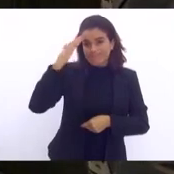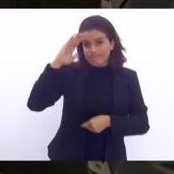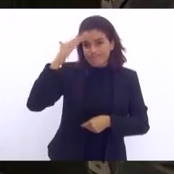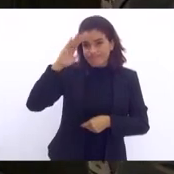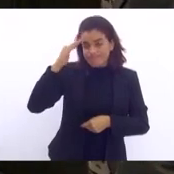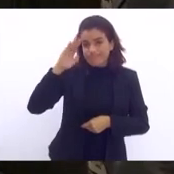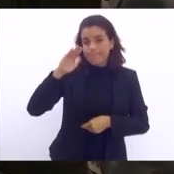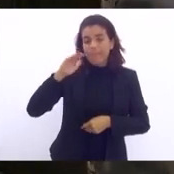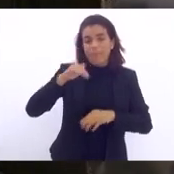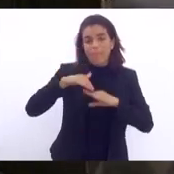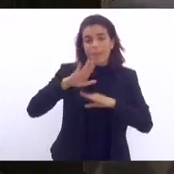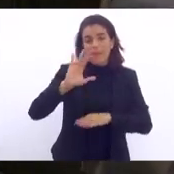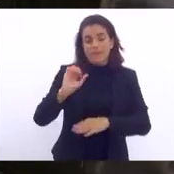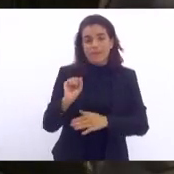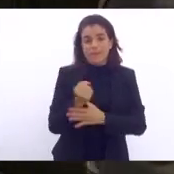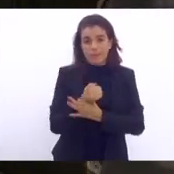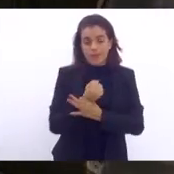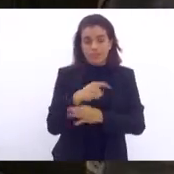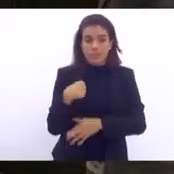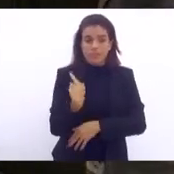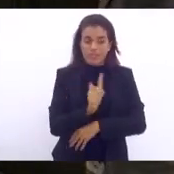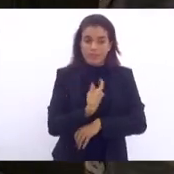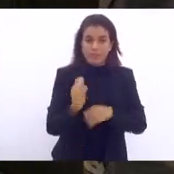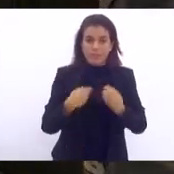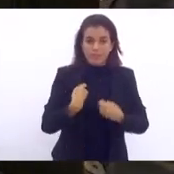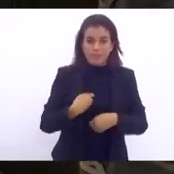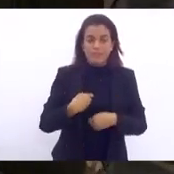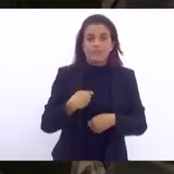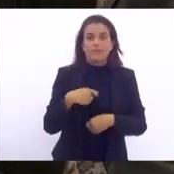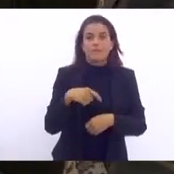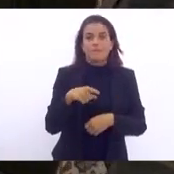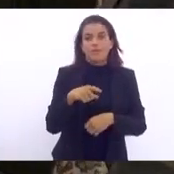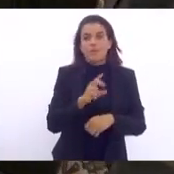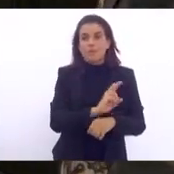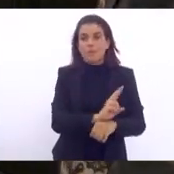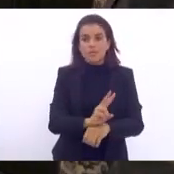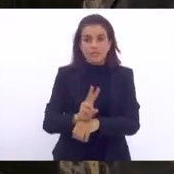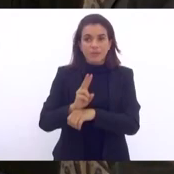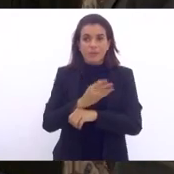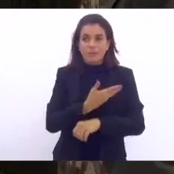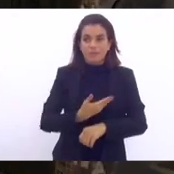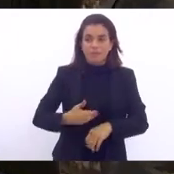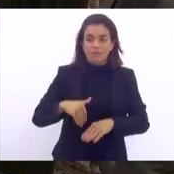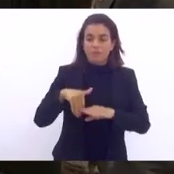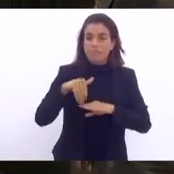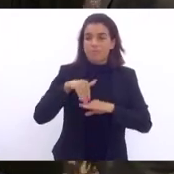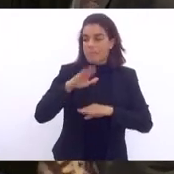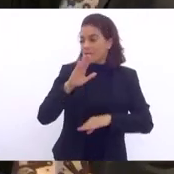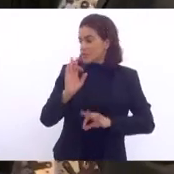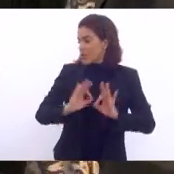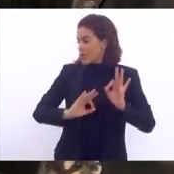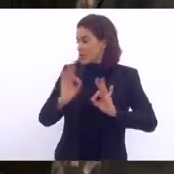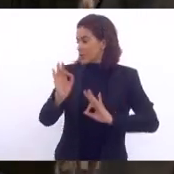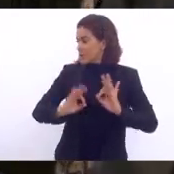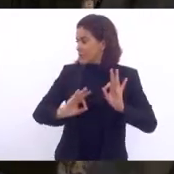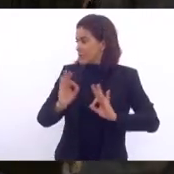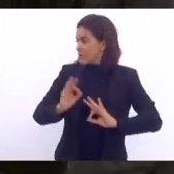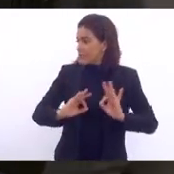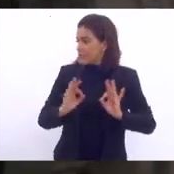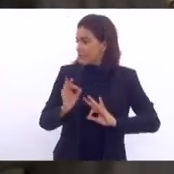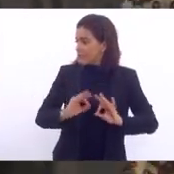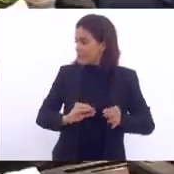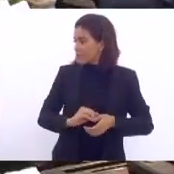gente precisa ter uma segurança pública mais planejada e mais aderente à defesa dos direitos humanos.